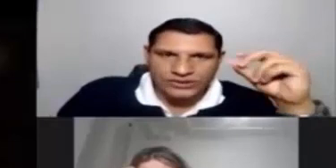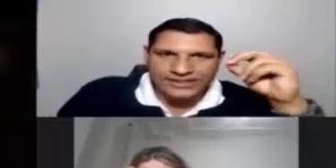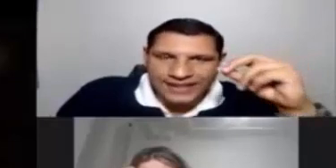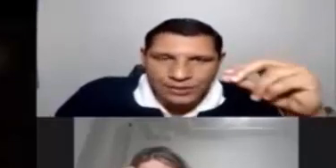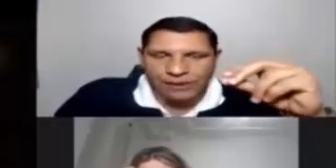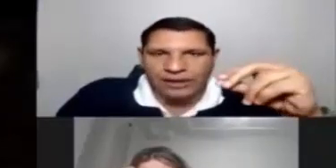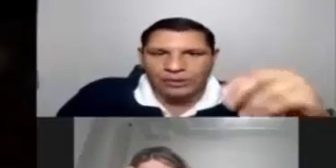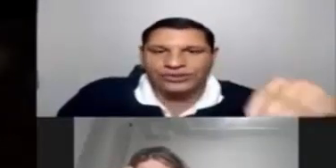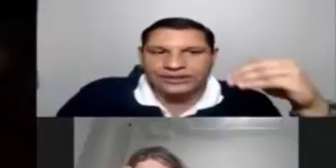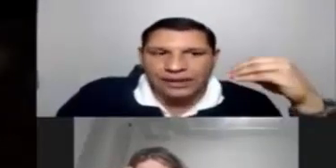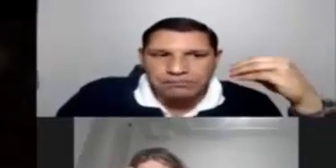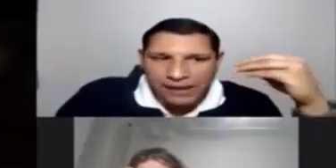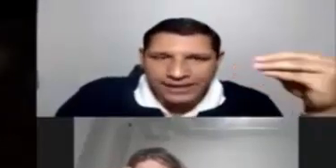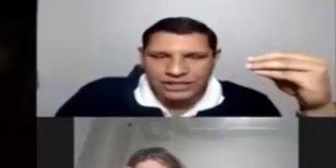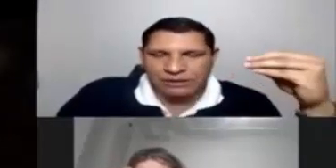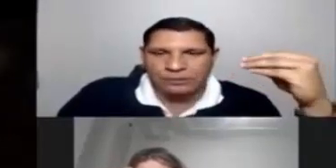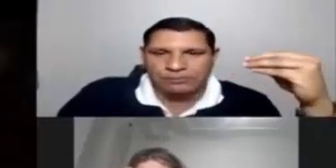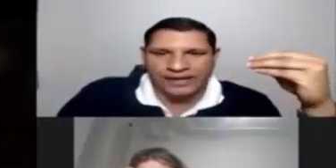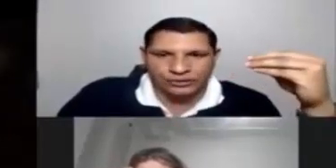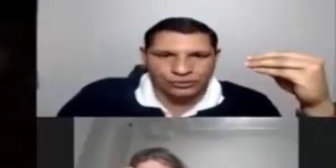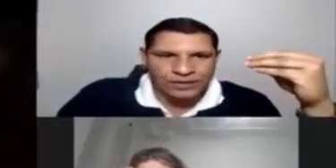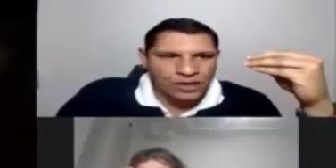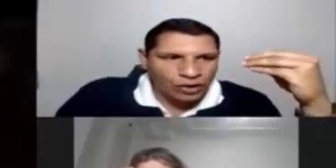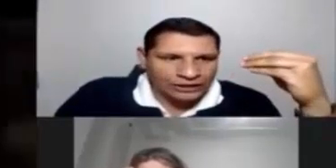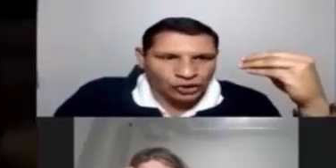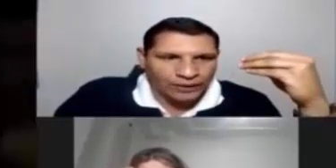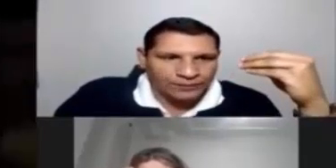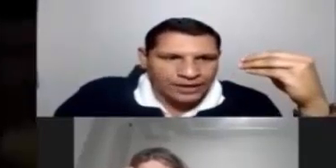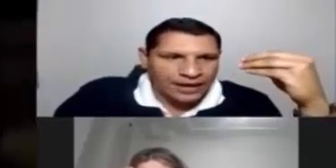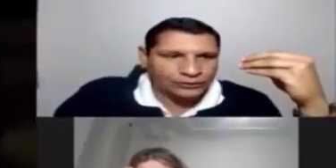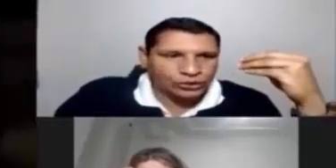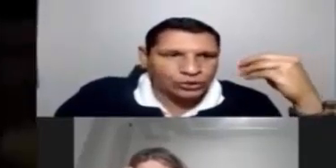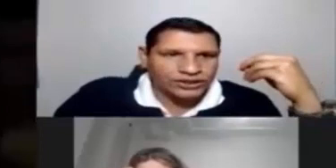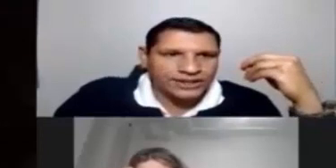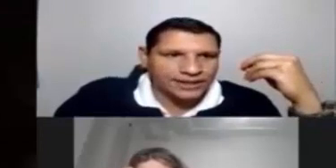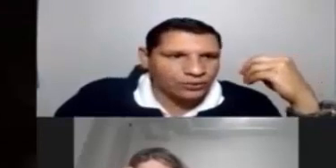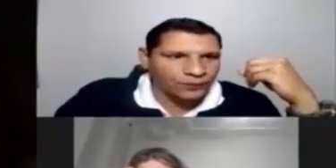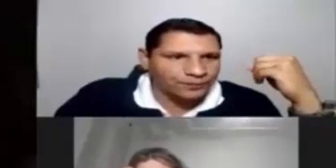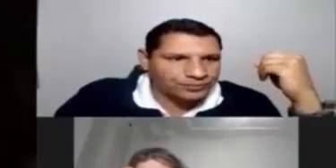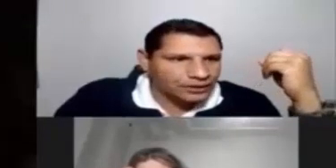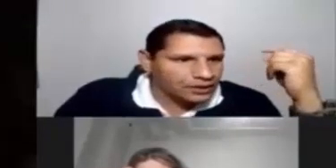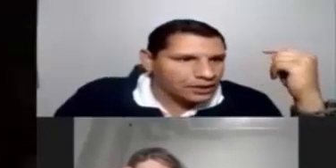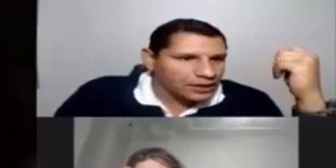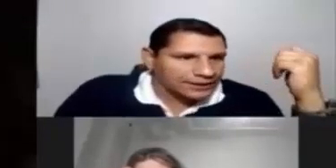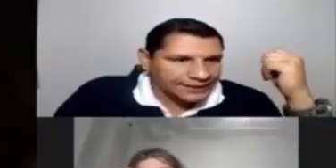O seio de Abraão também é chamado de paraíso. Olha só, Atos 2,31.